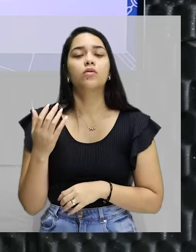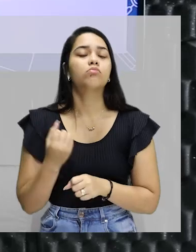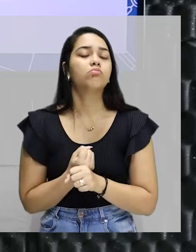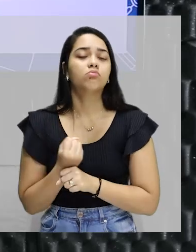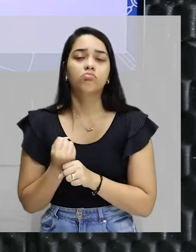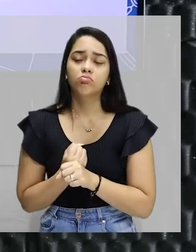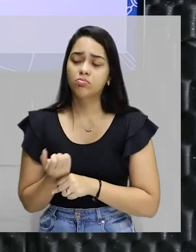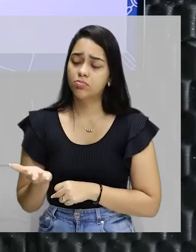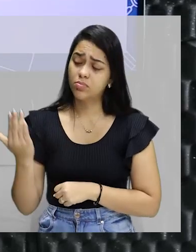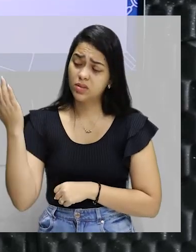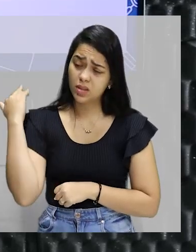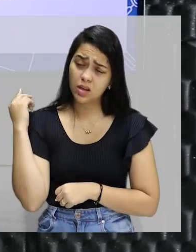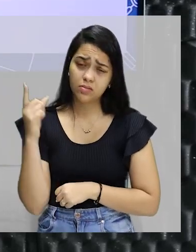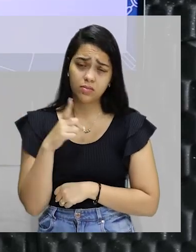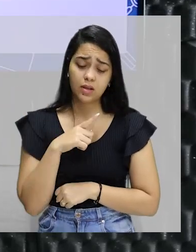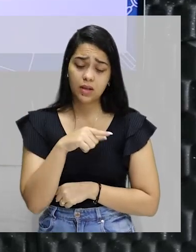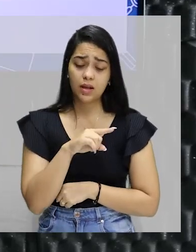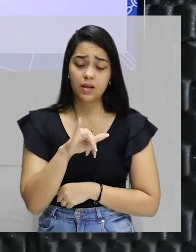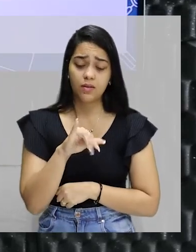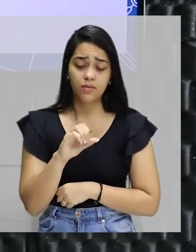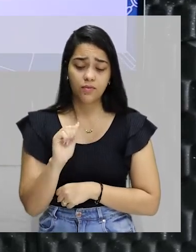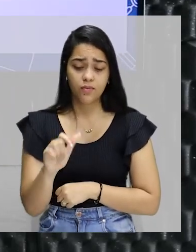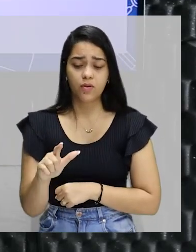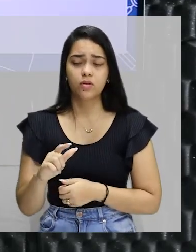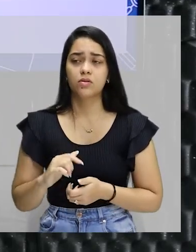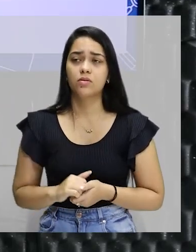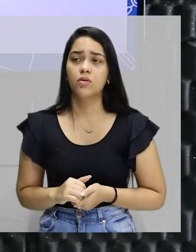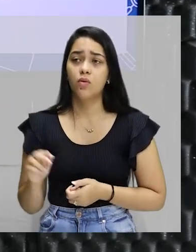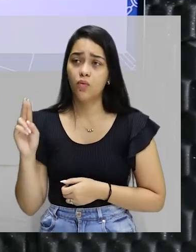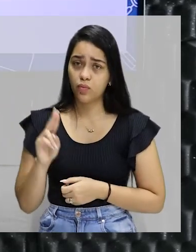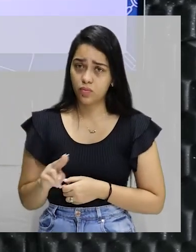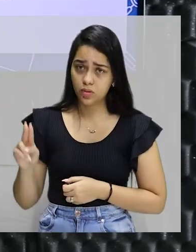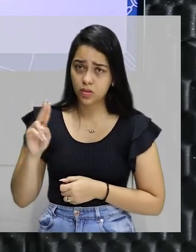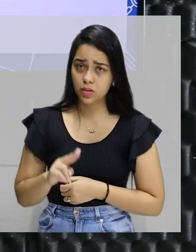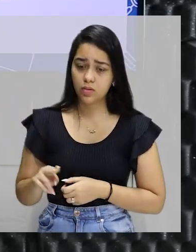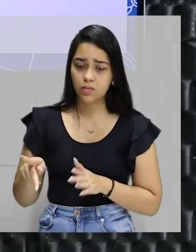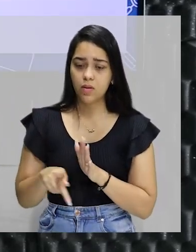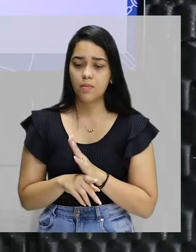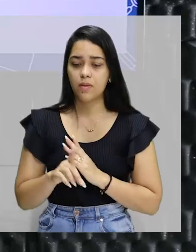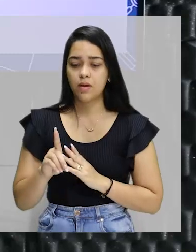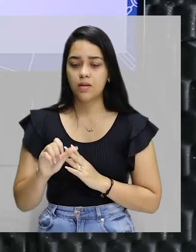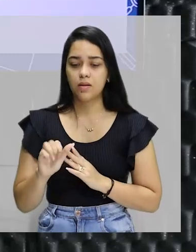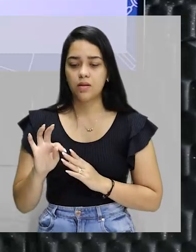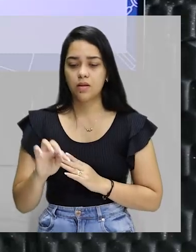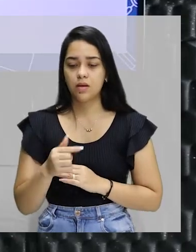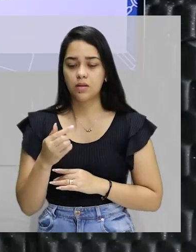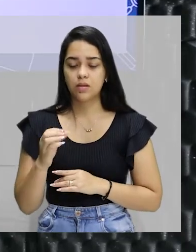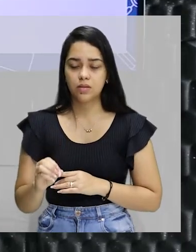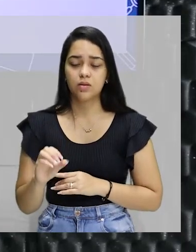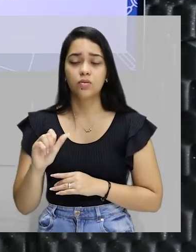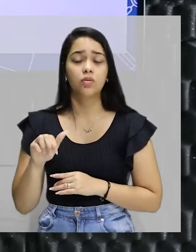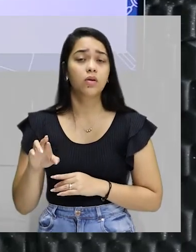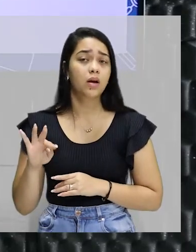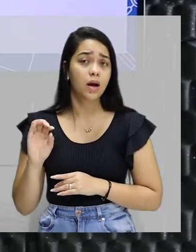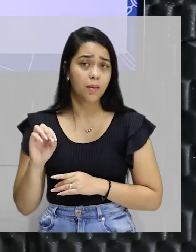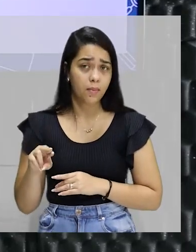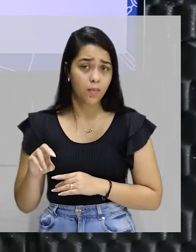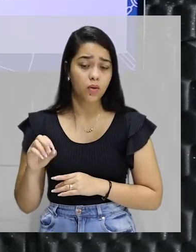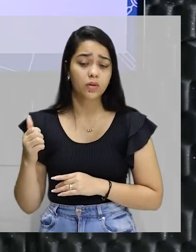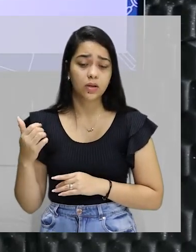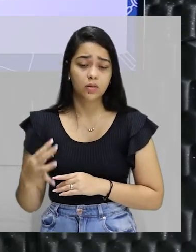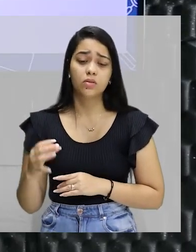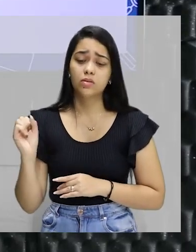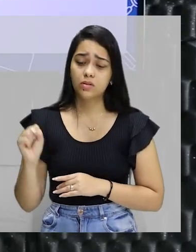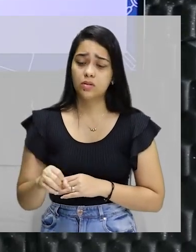né, tem aquele fóssil, utilizando a datação do carbono 14. Então é verdade,